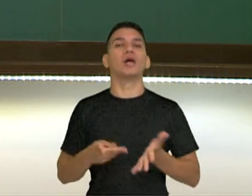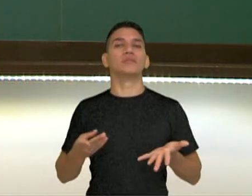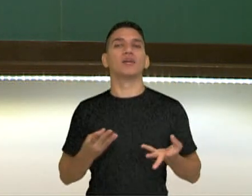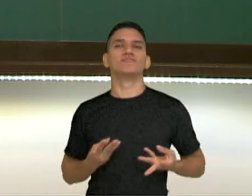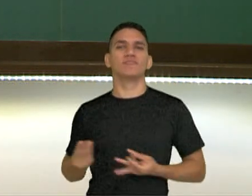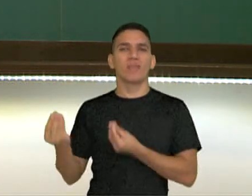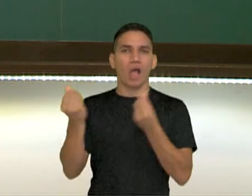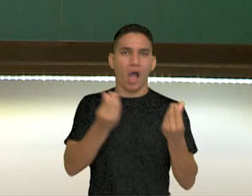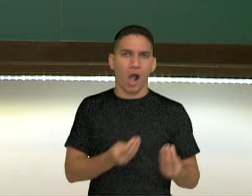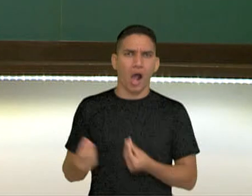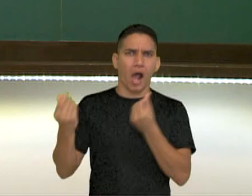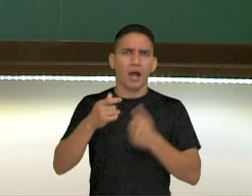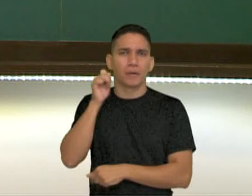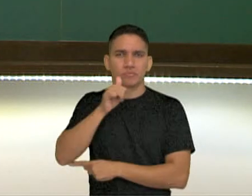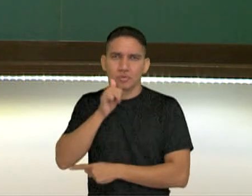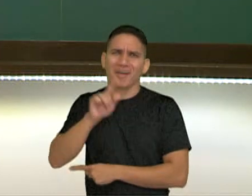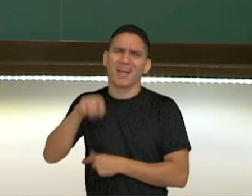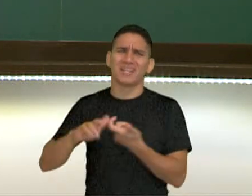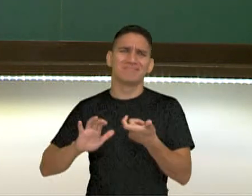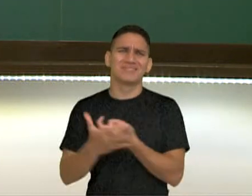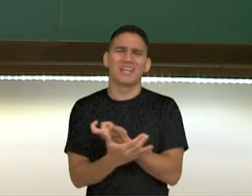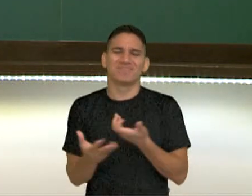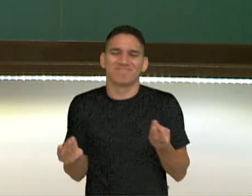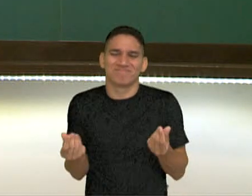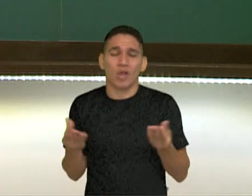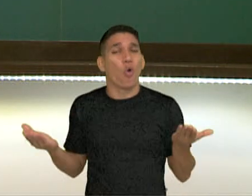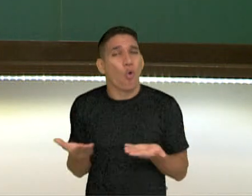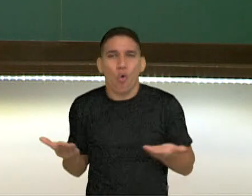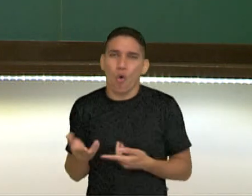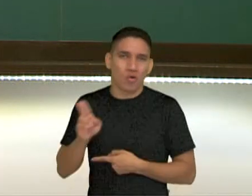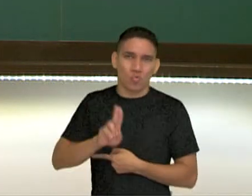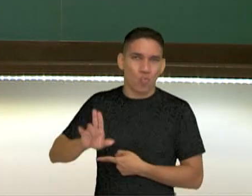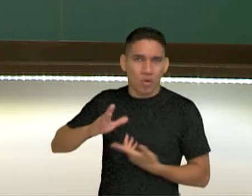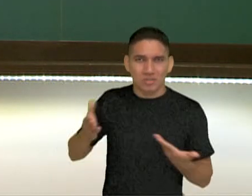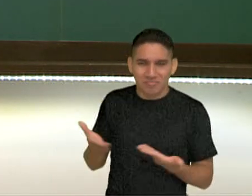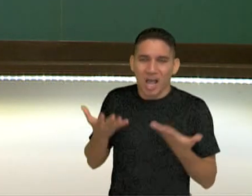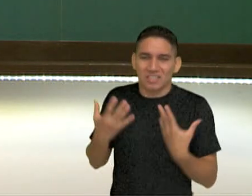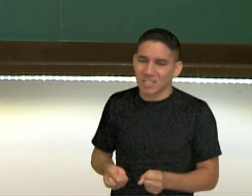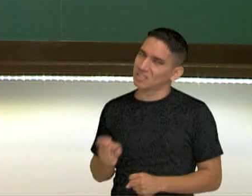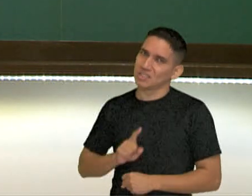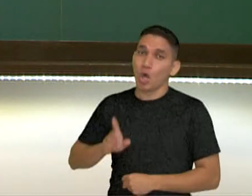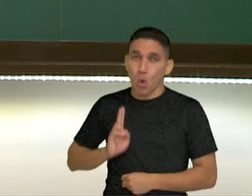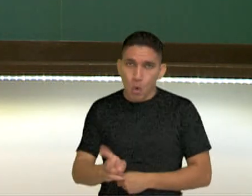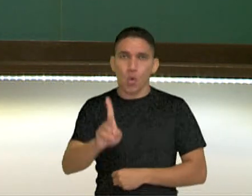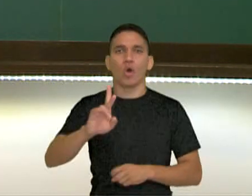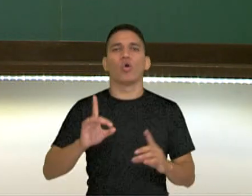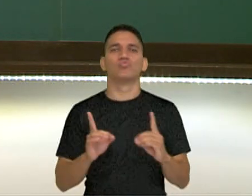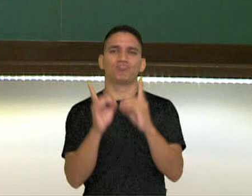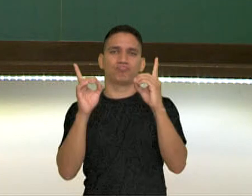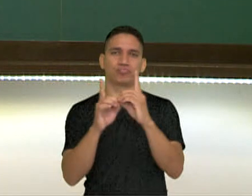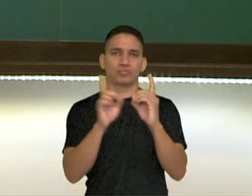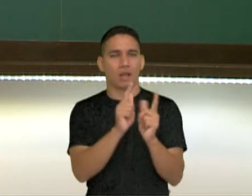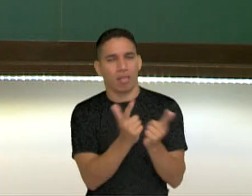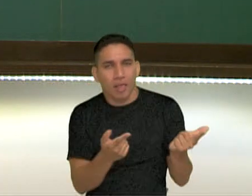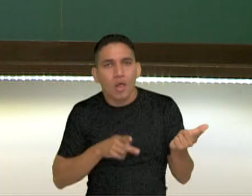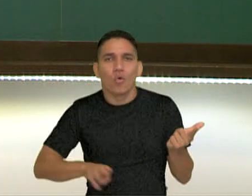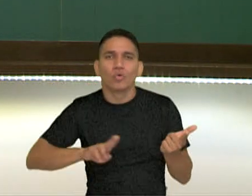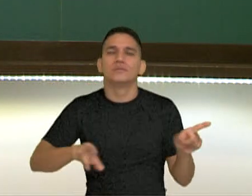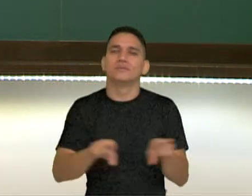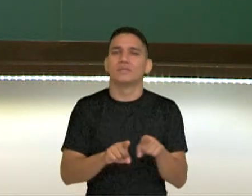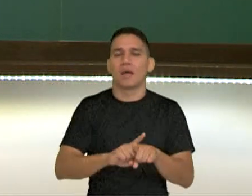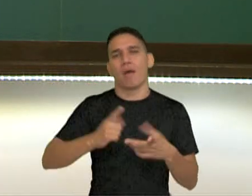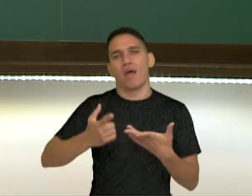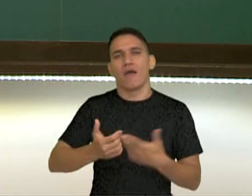apesar de ser um termo que não é muito bem aceito hoje, ainda é usado nos livros didáticos de biologia, nos vestibulares, quando cobram